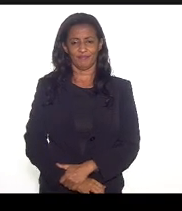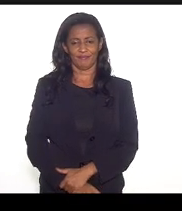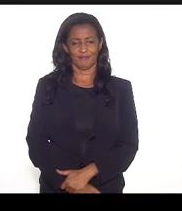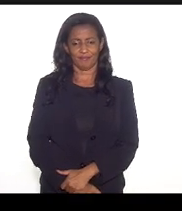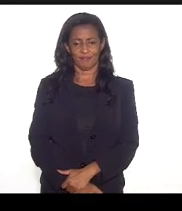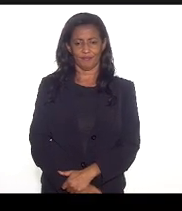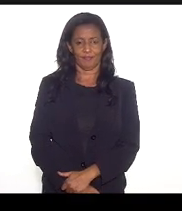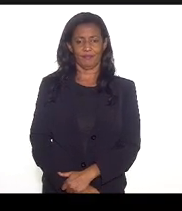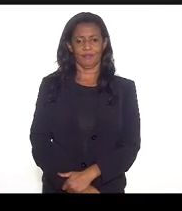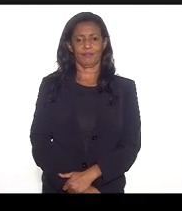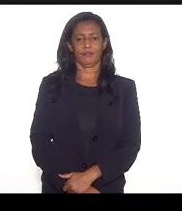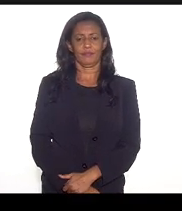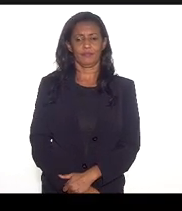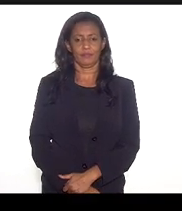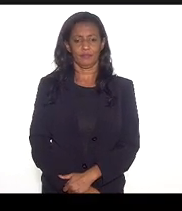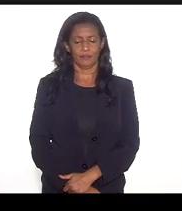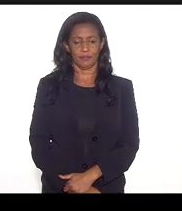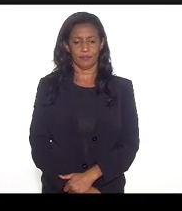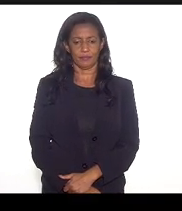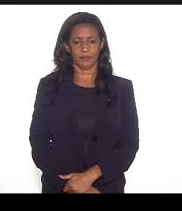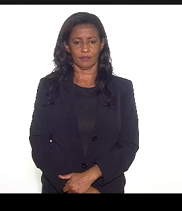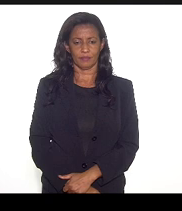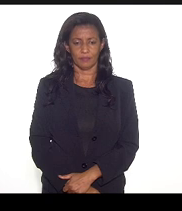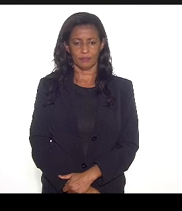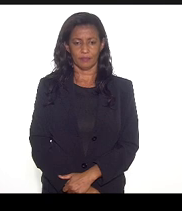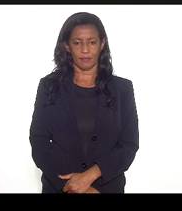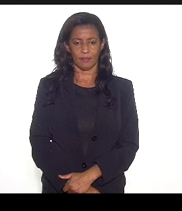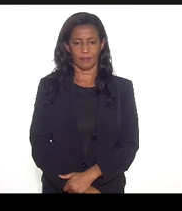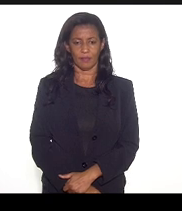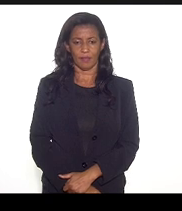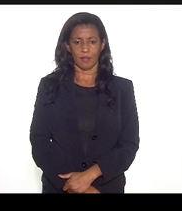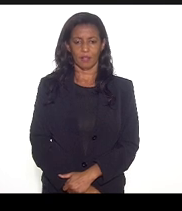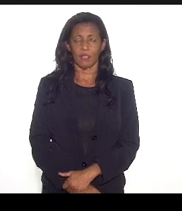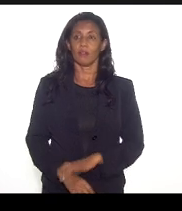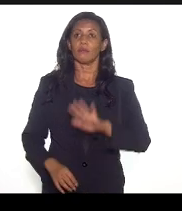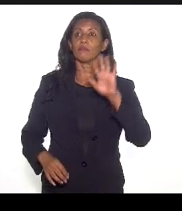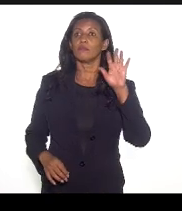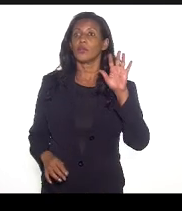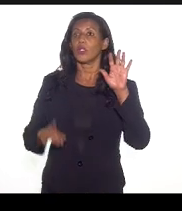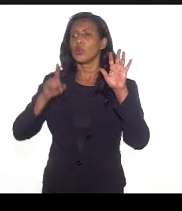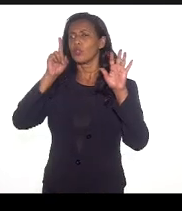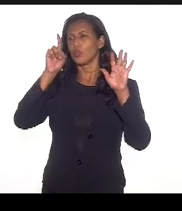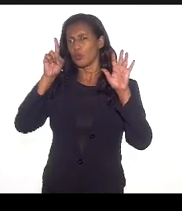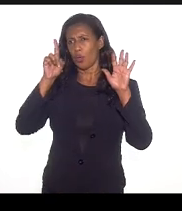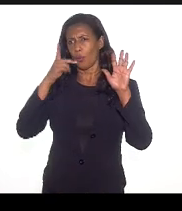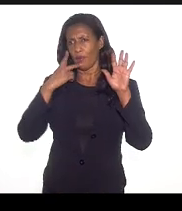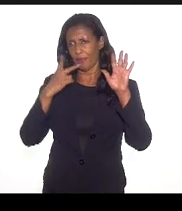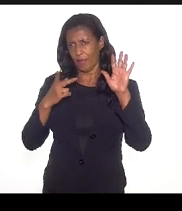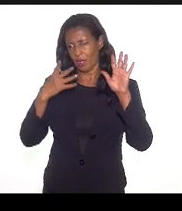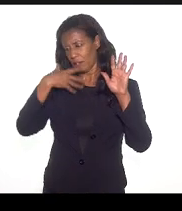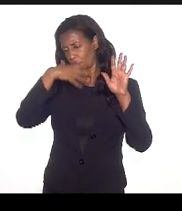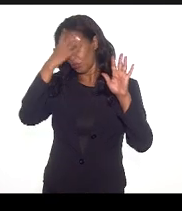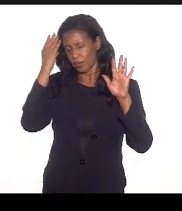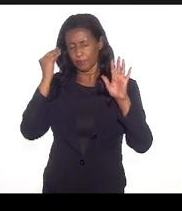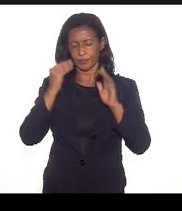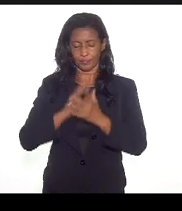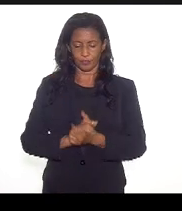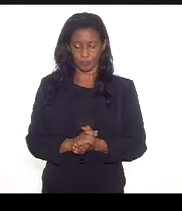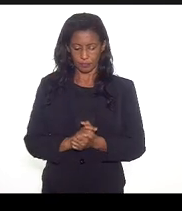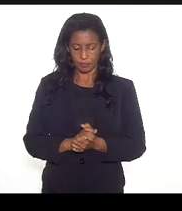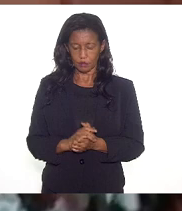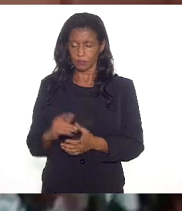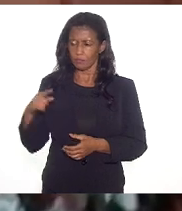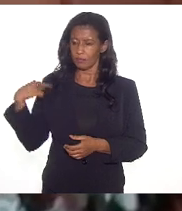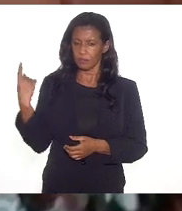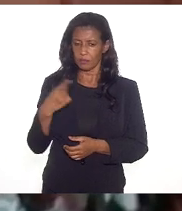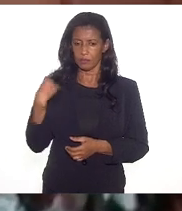Deputado Alexandre Knoploch, deputado Luiz Paulo, também parabéns. Eu só queria fazer uma menção que eu esqueci, que a gente